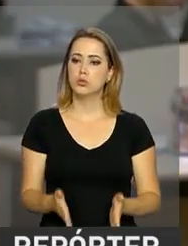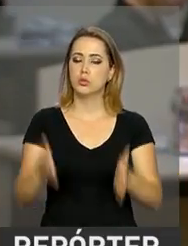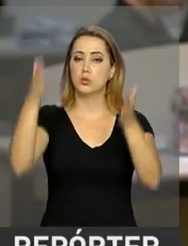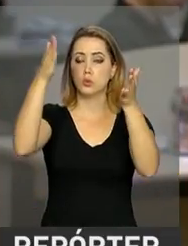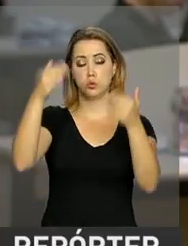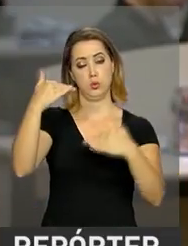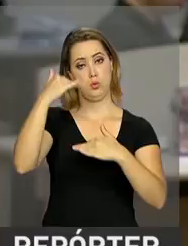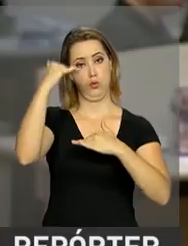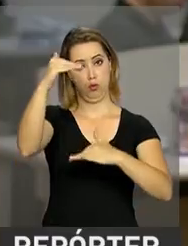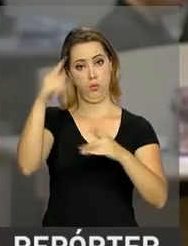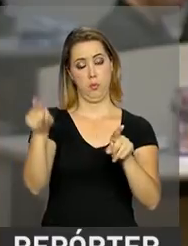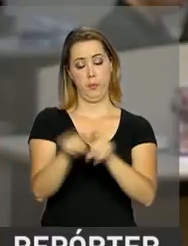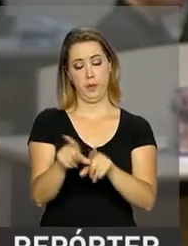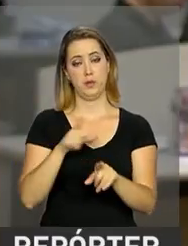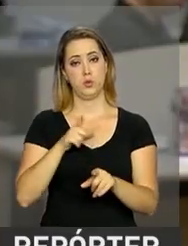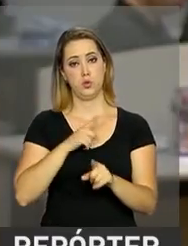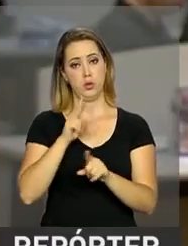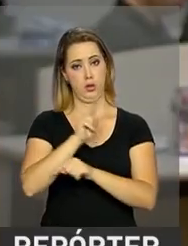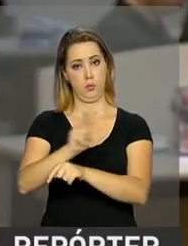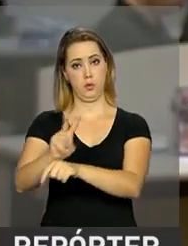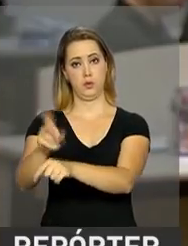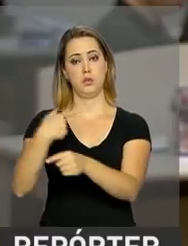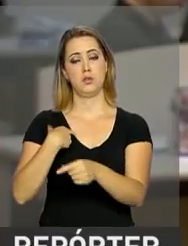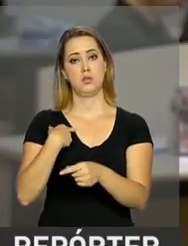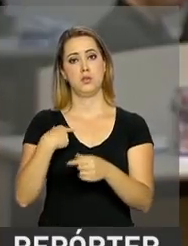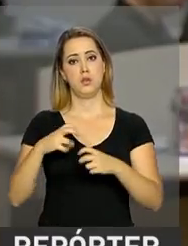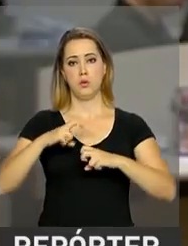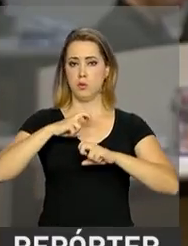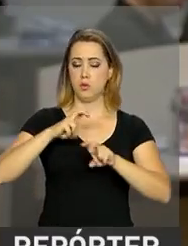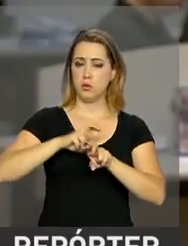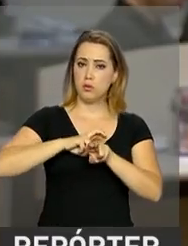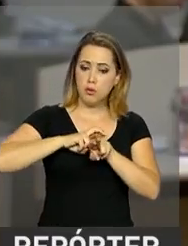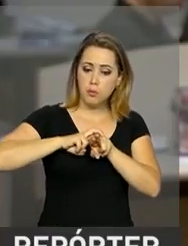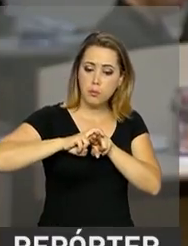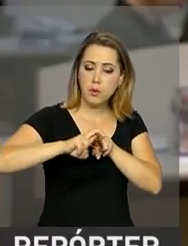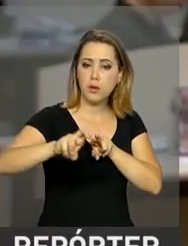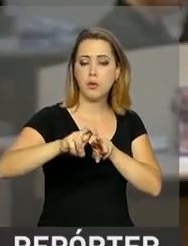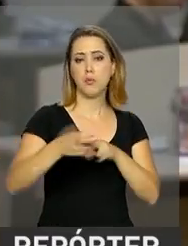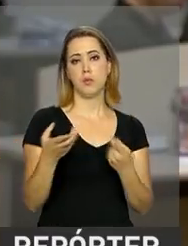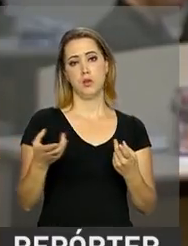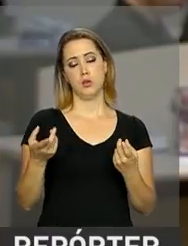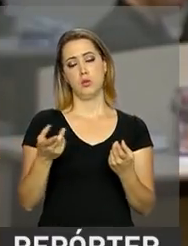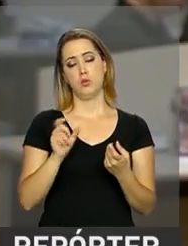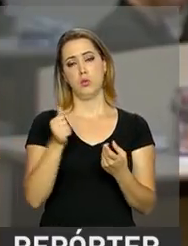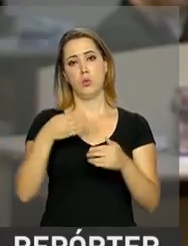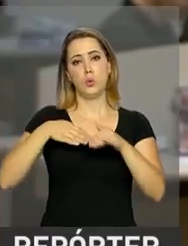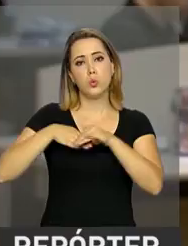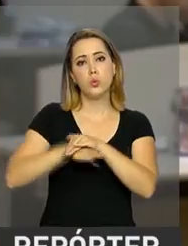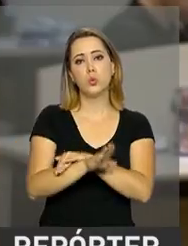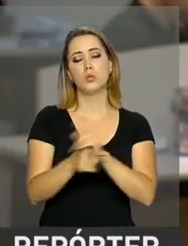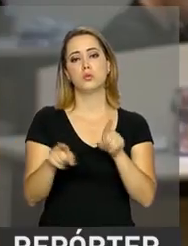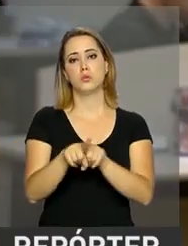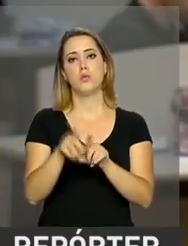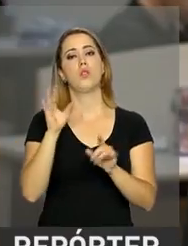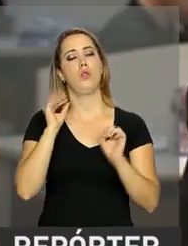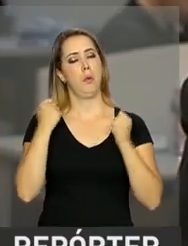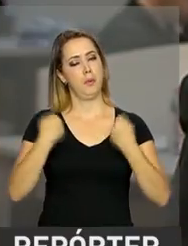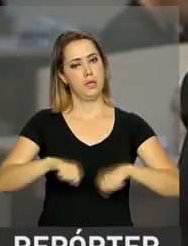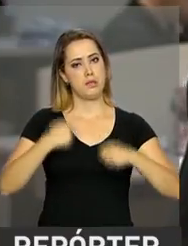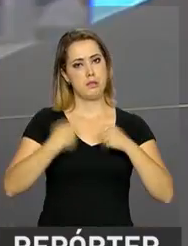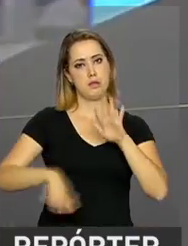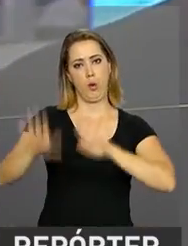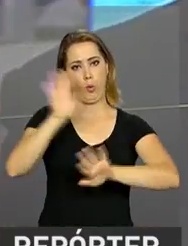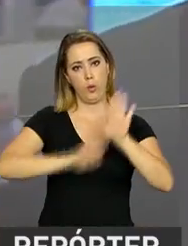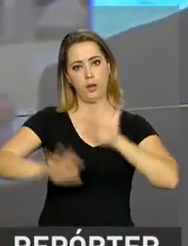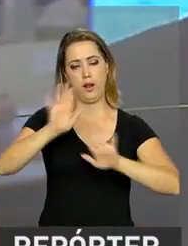raios os para raios além de metrôs e túneis subterrâneos Então quem não quiser ser atingido por um raio vale a pena seguir